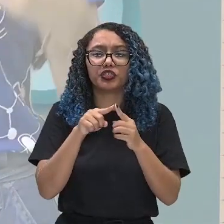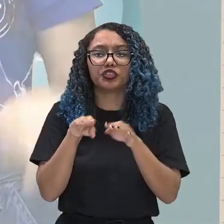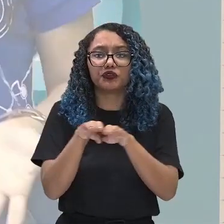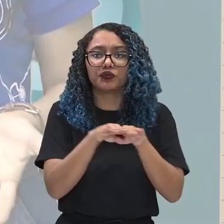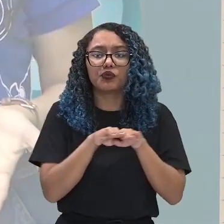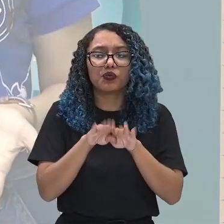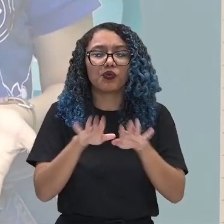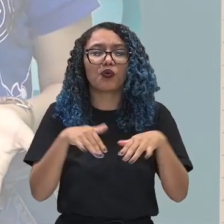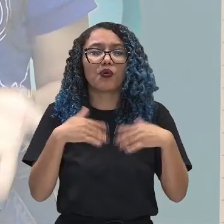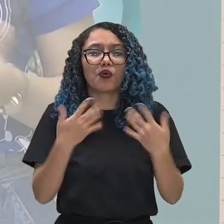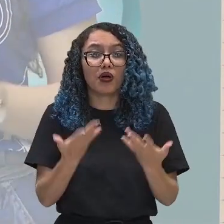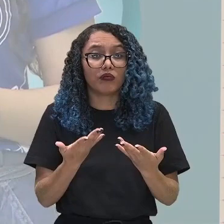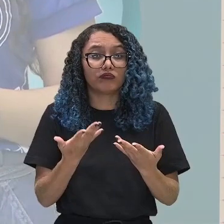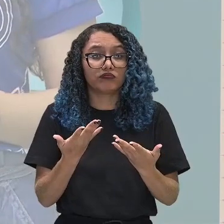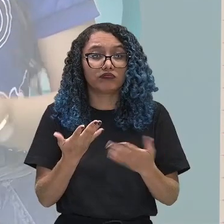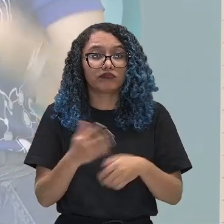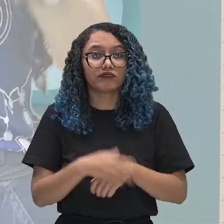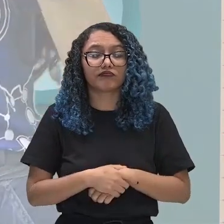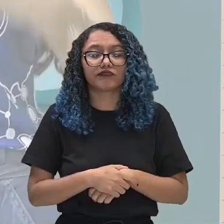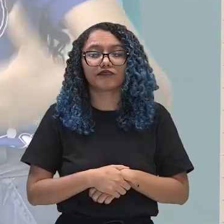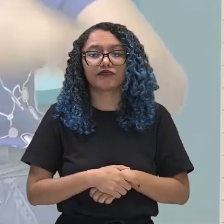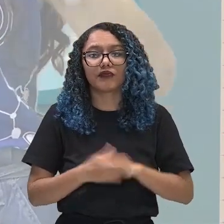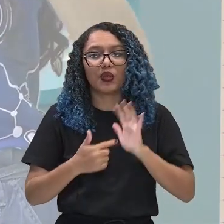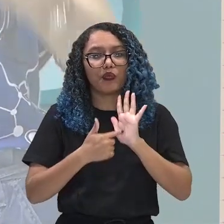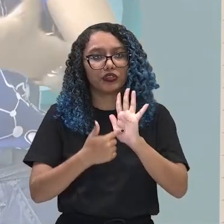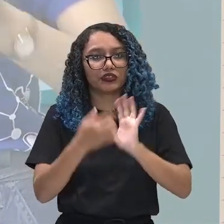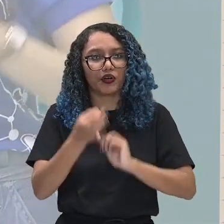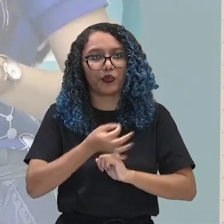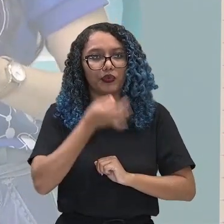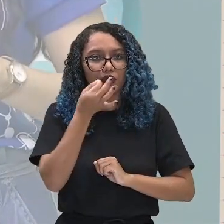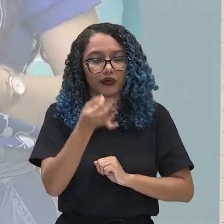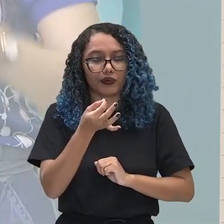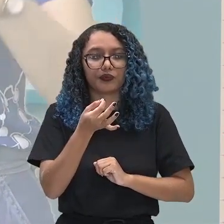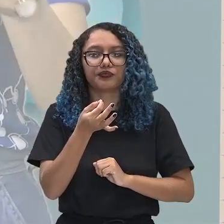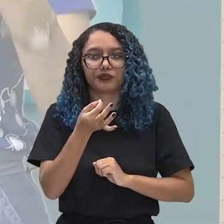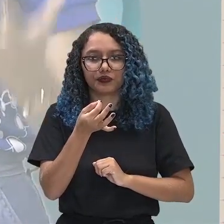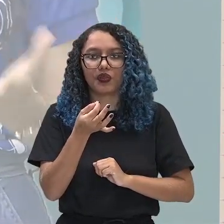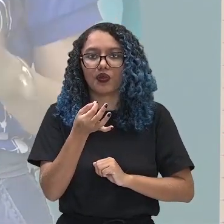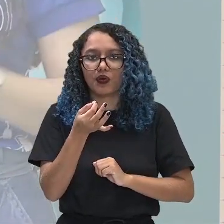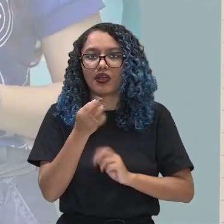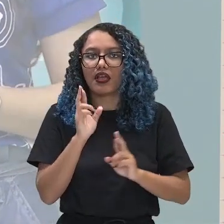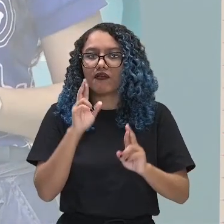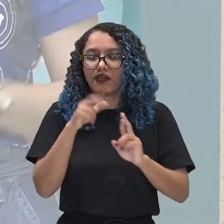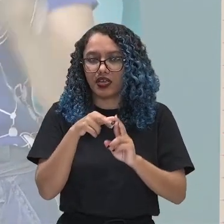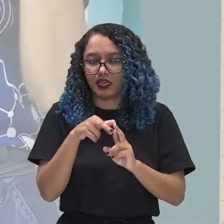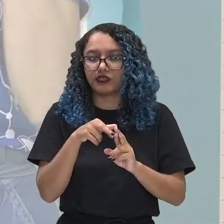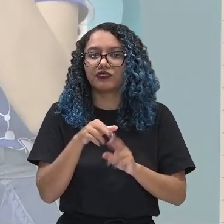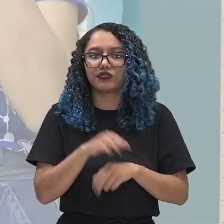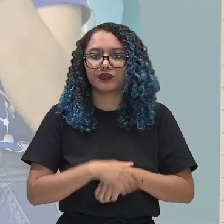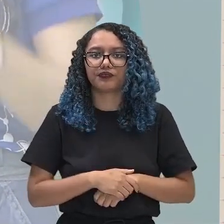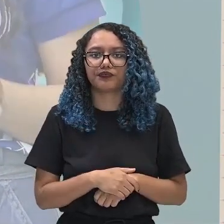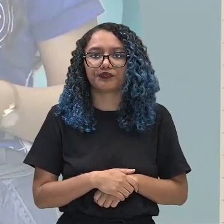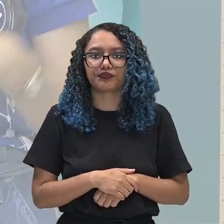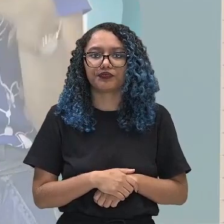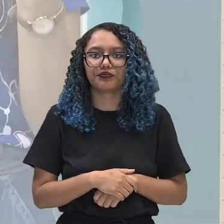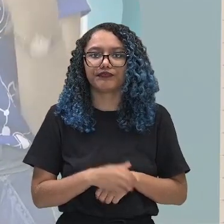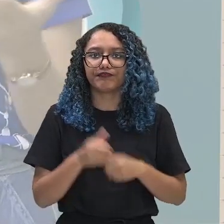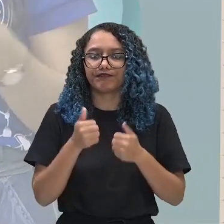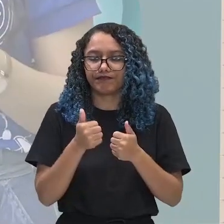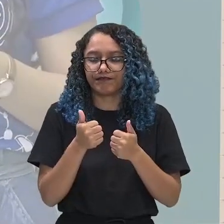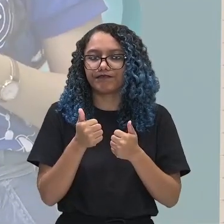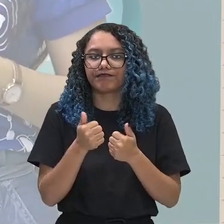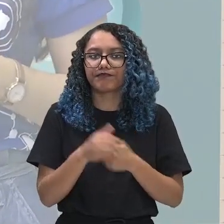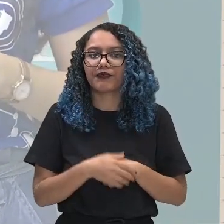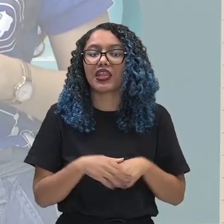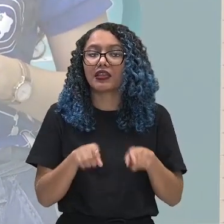finalidade. E qual é a finalidade do texto argumentativo? Deixar a minha opinião a respeito daquela situação. Combinado?